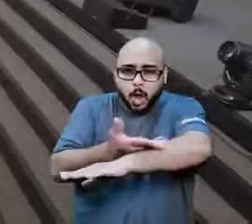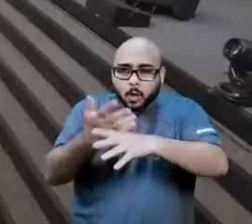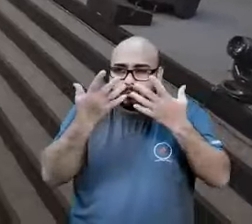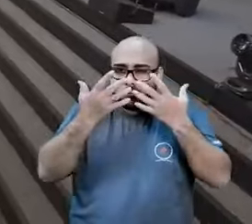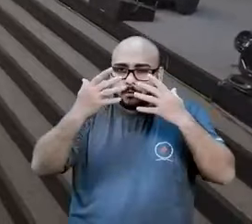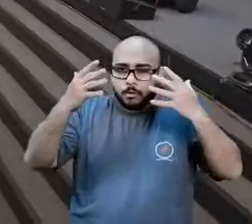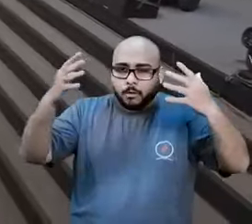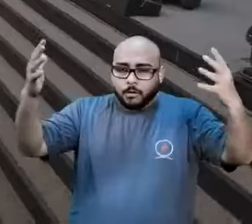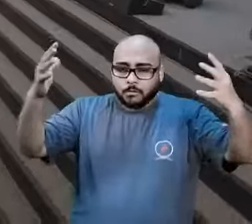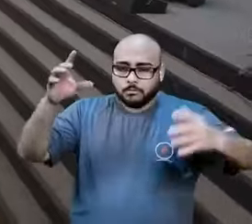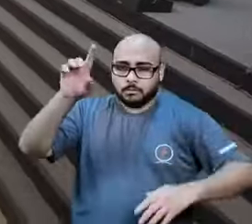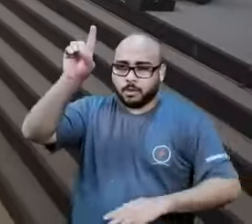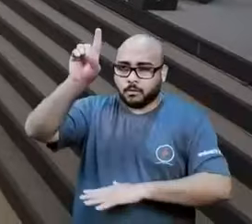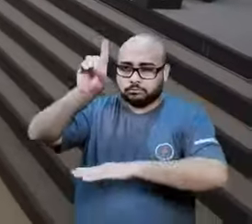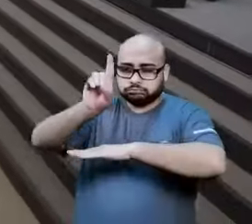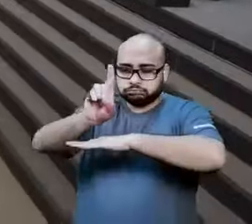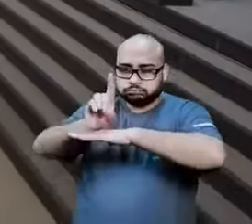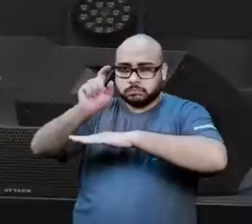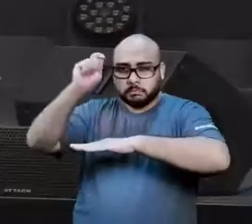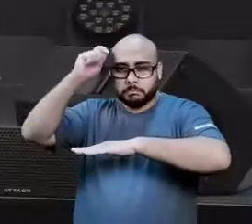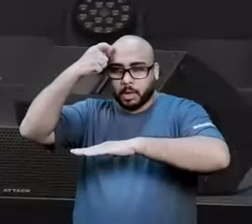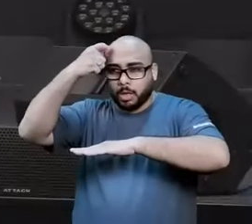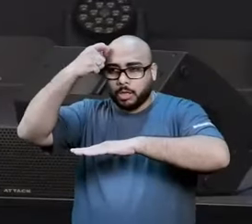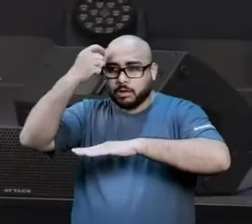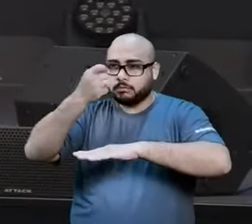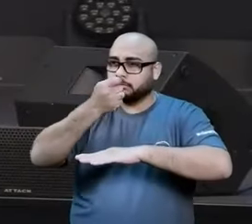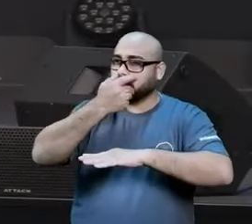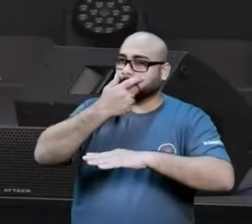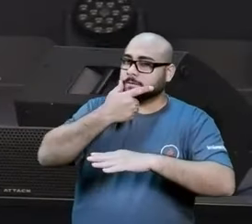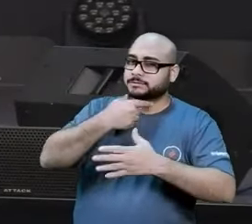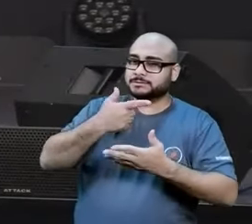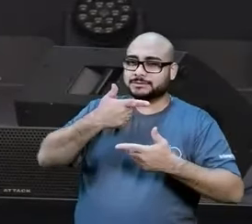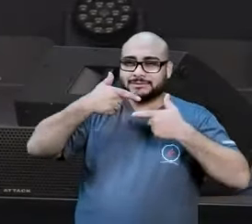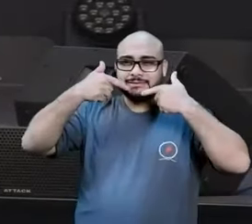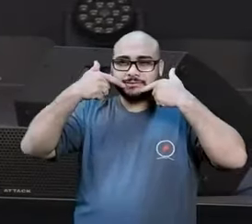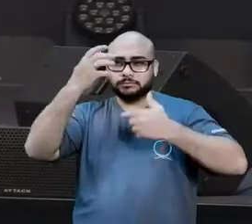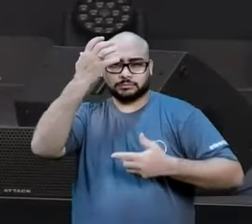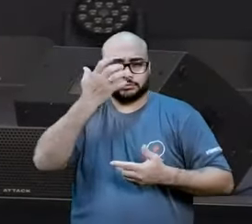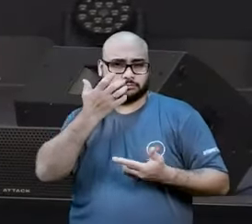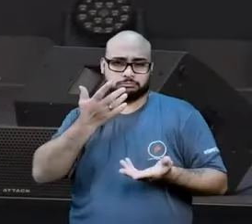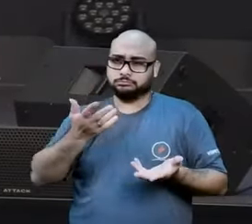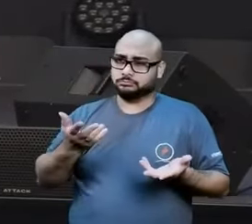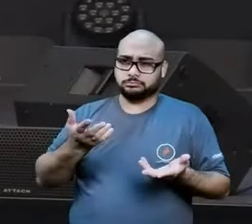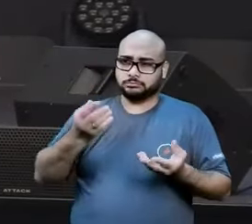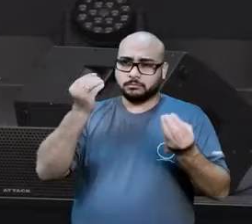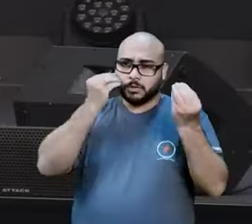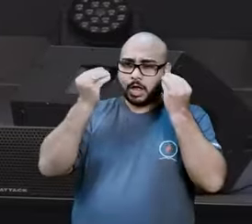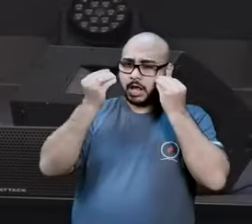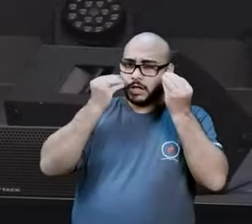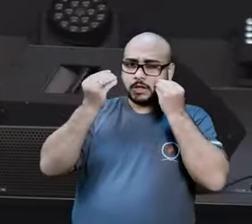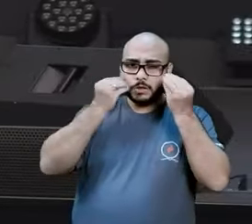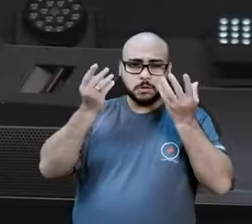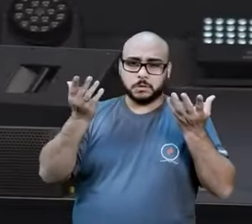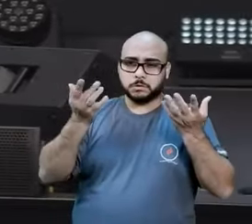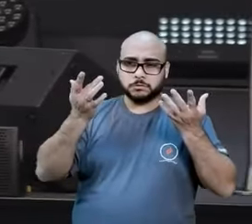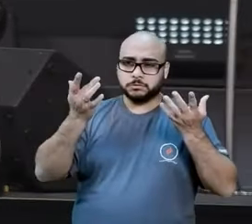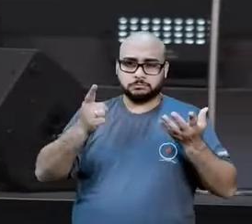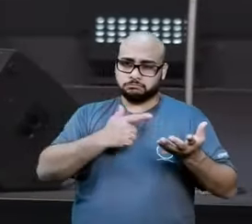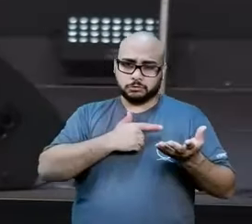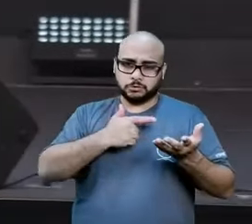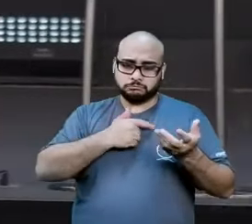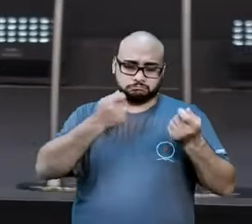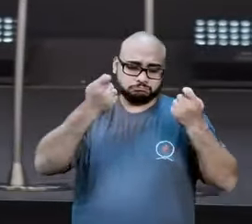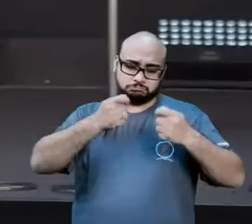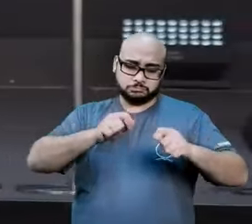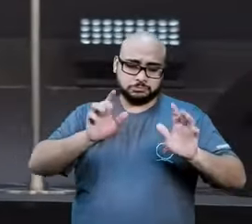seus cabelos o seu sorriso a sua maquiagem hum ele não olha nada